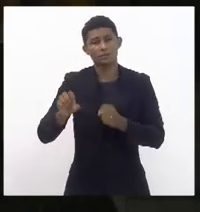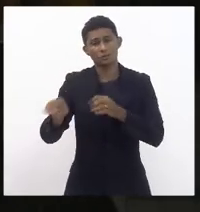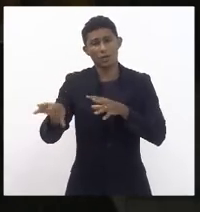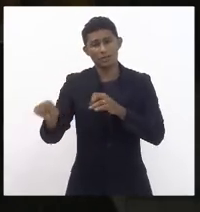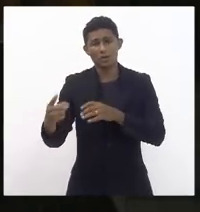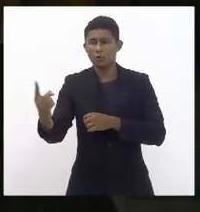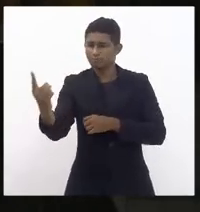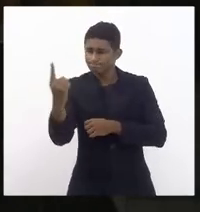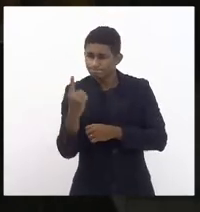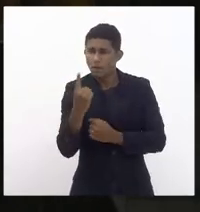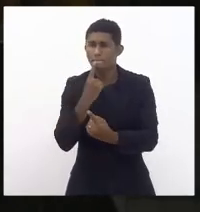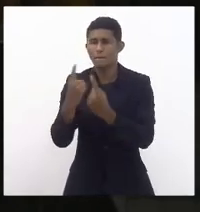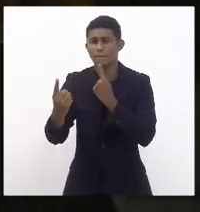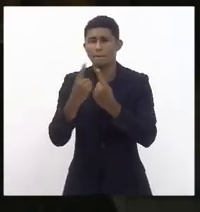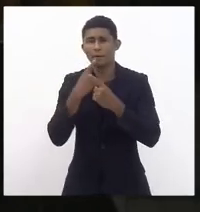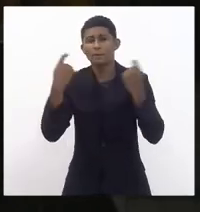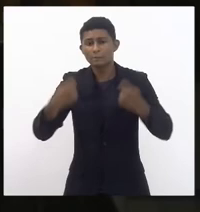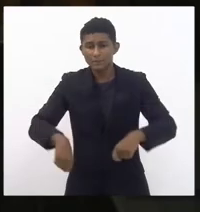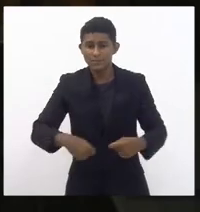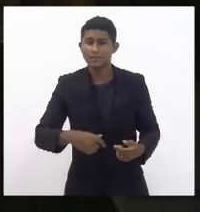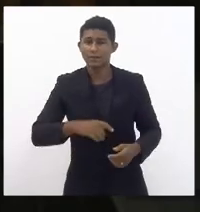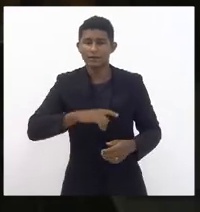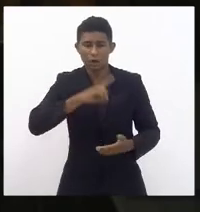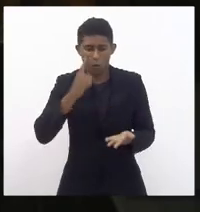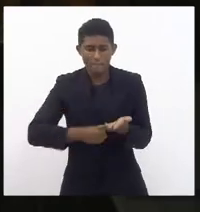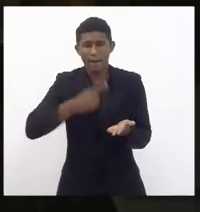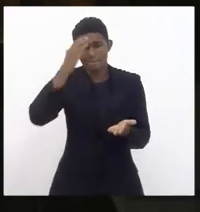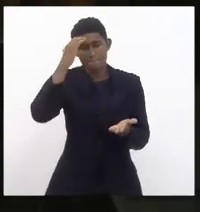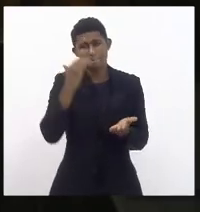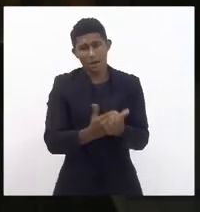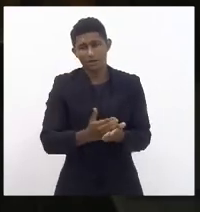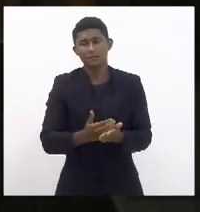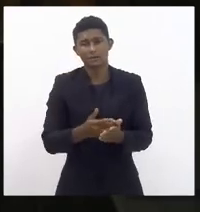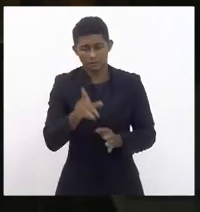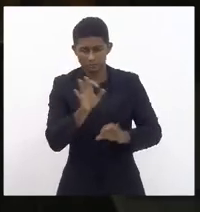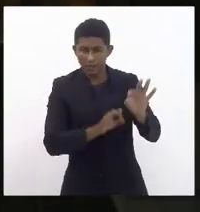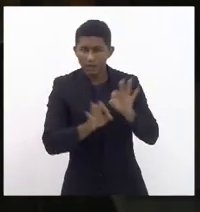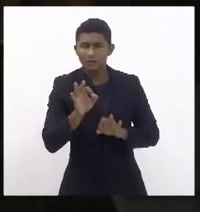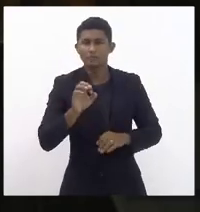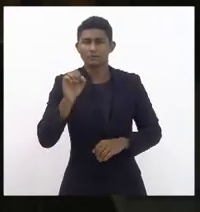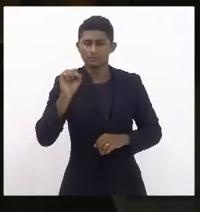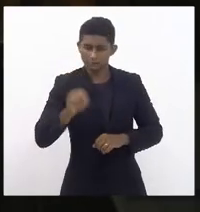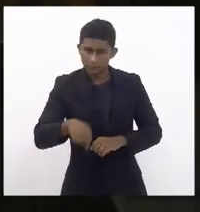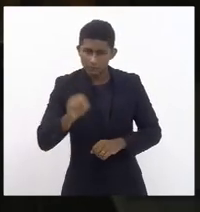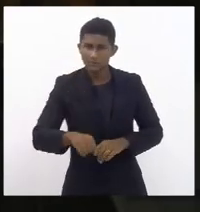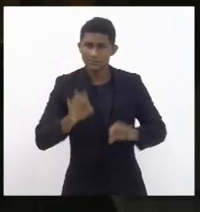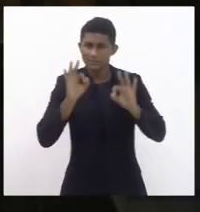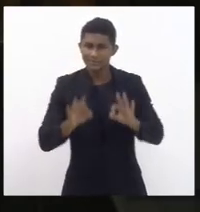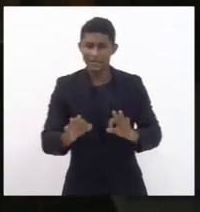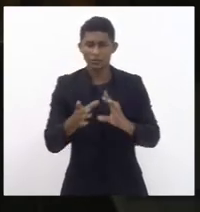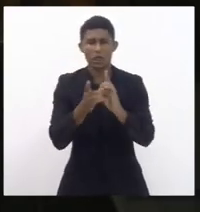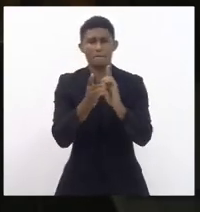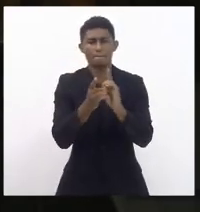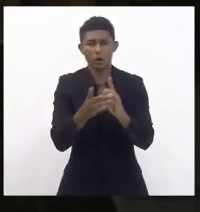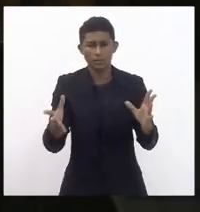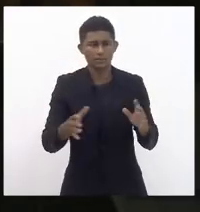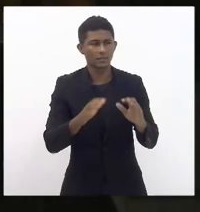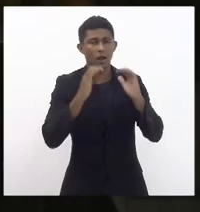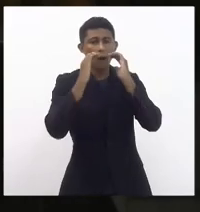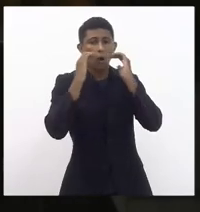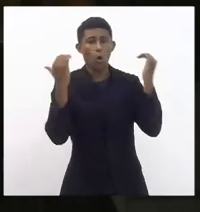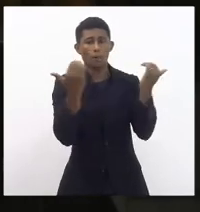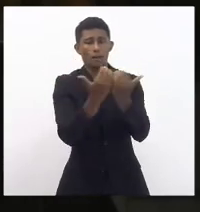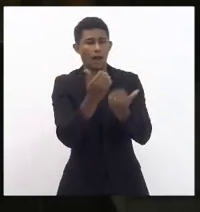dos acordos EA necessidade de se com planejamento com democracia com participação da comunidade